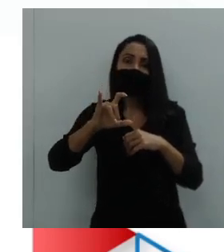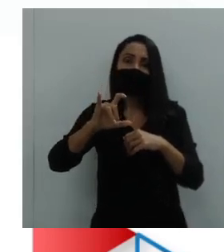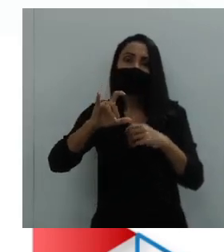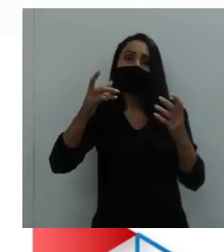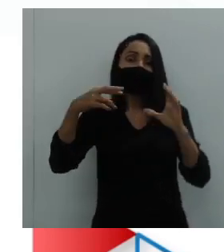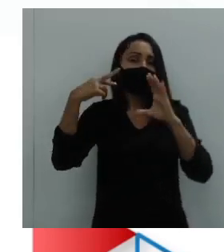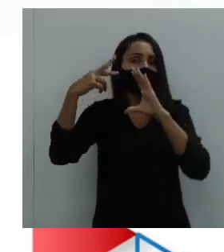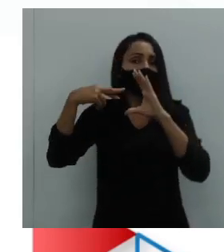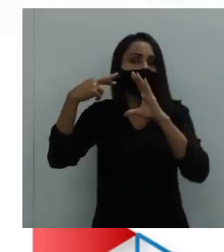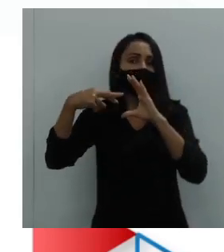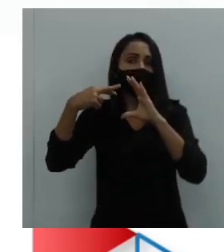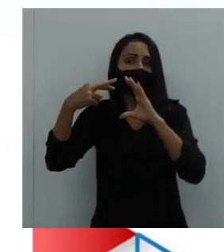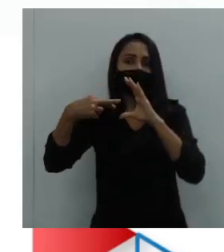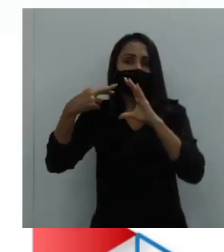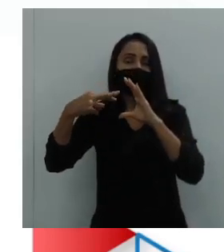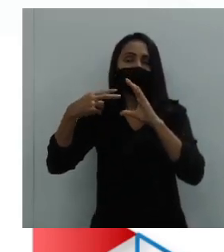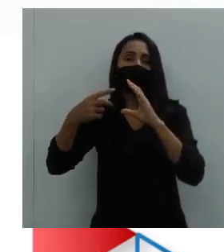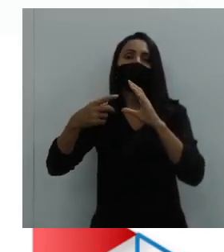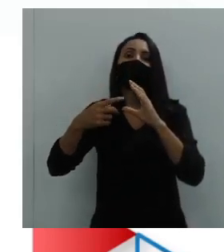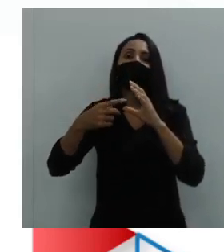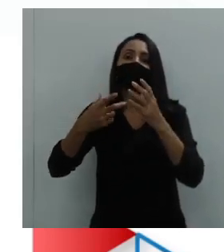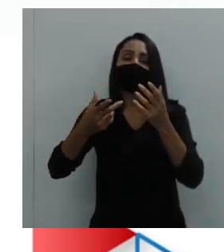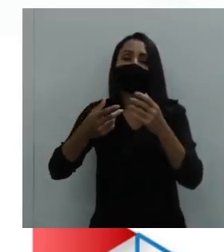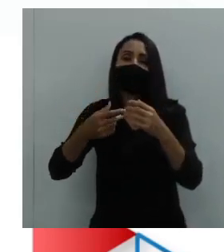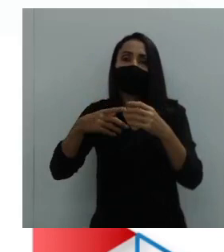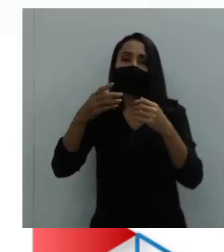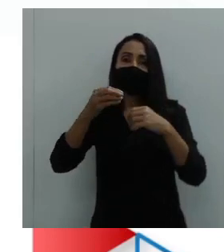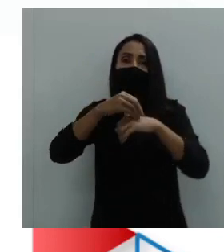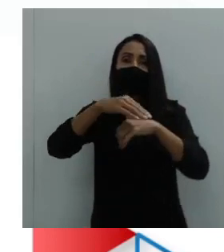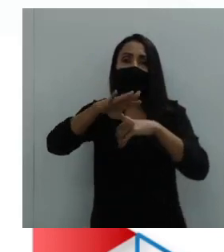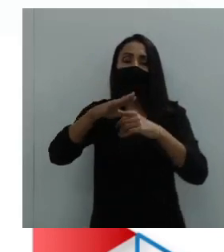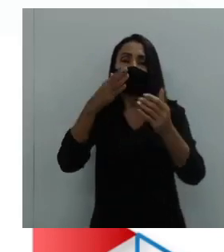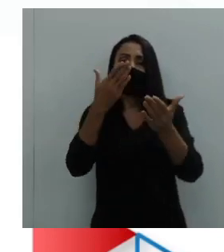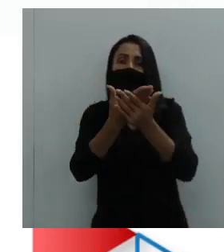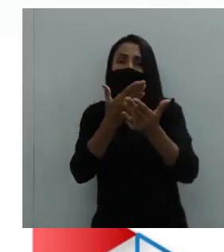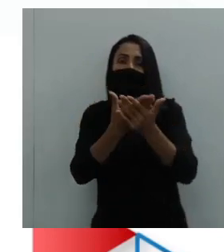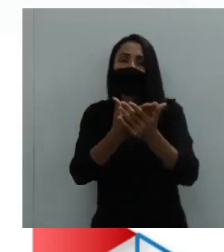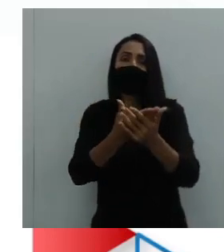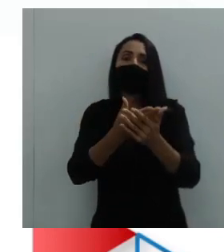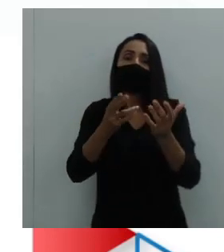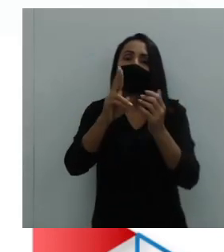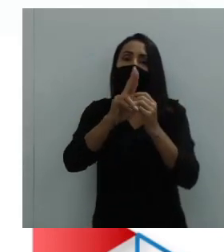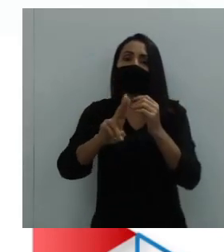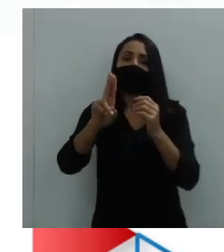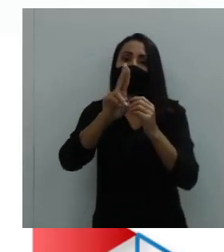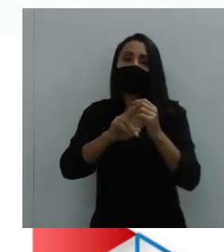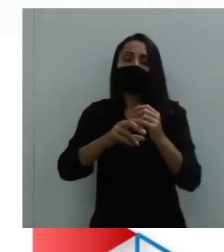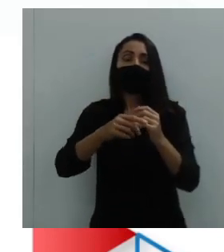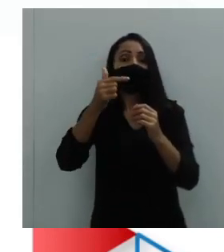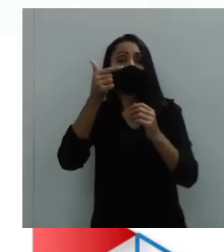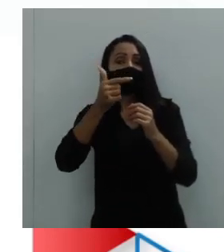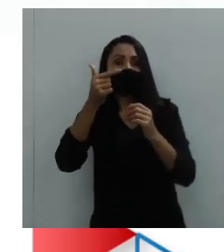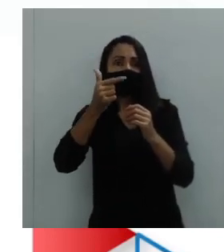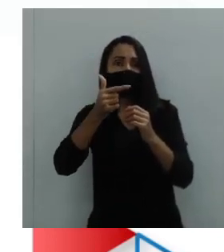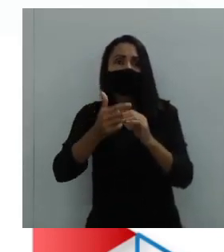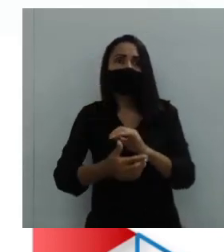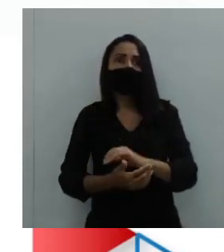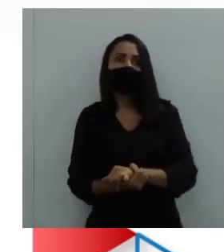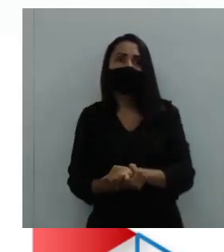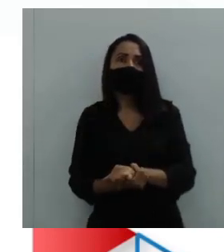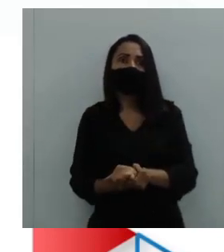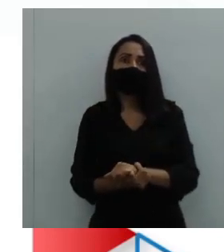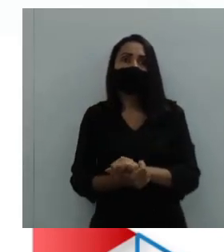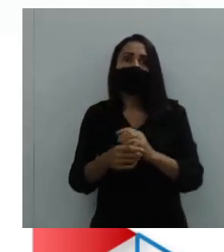Robertão da Transmissão, e postar a imagem para a gente mostrar na próxima videoaula, todos nós aqui. Vamos para a segunda então. Um quadrado